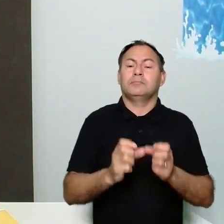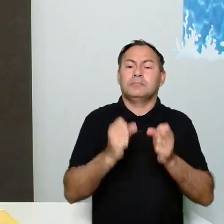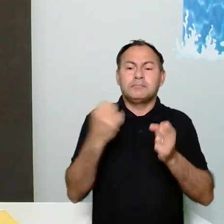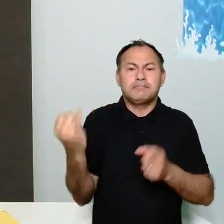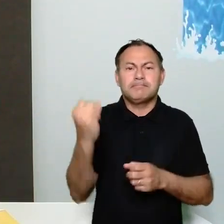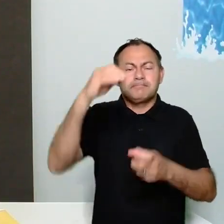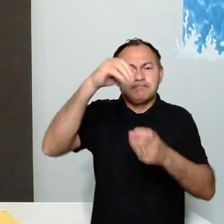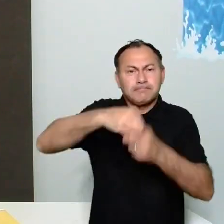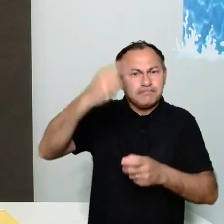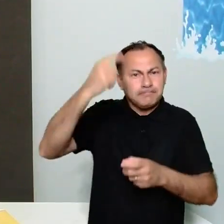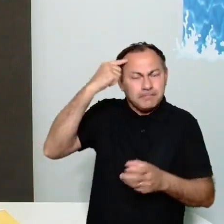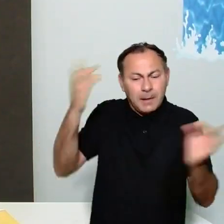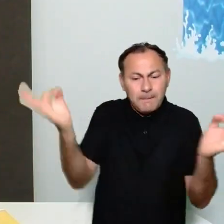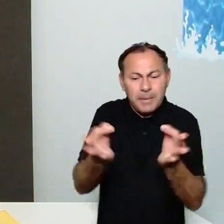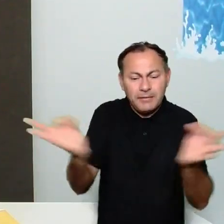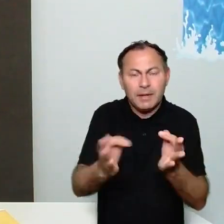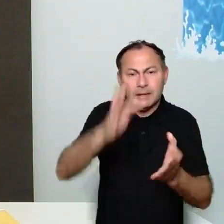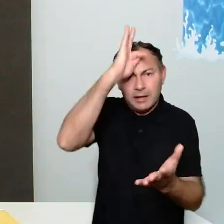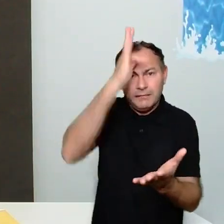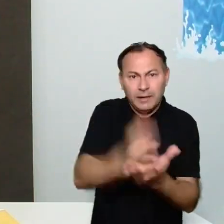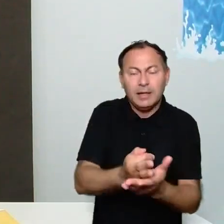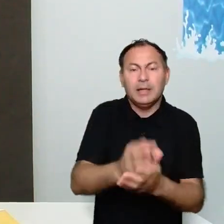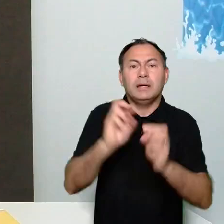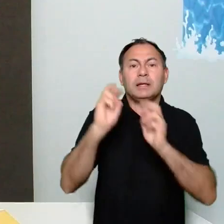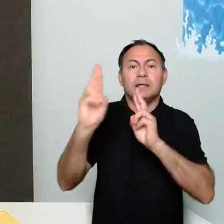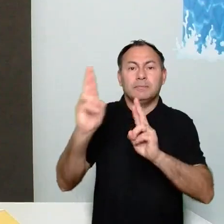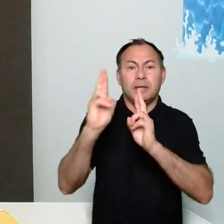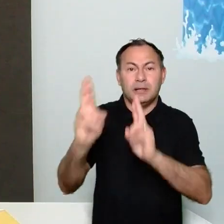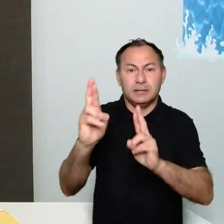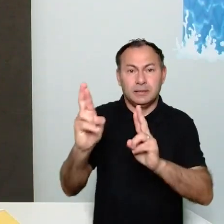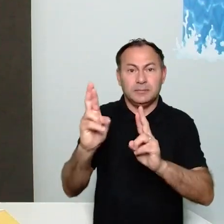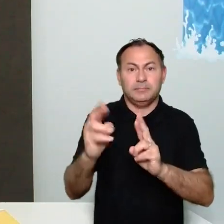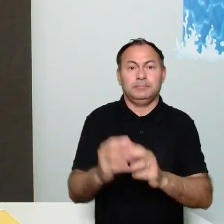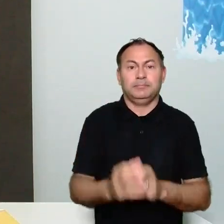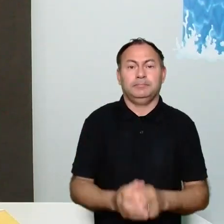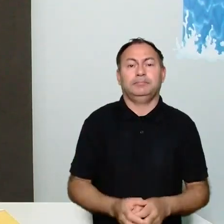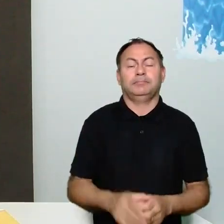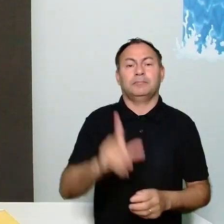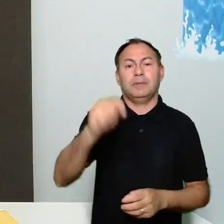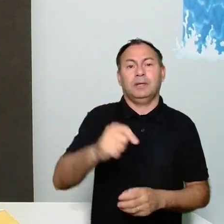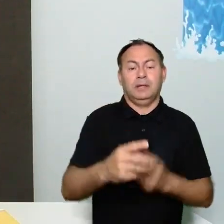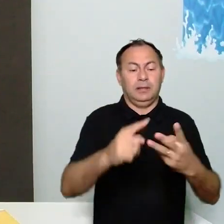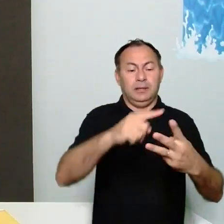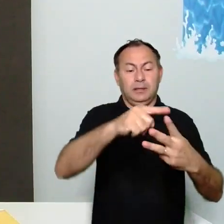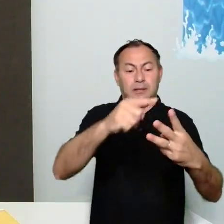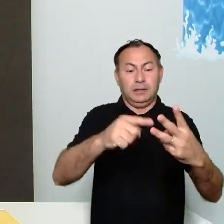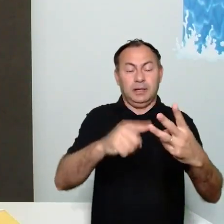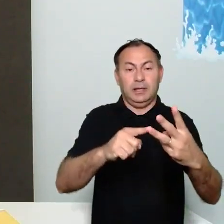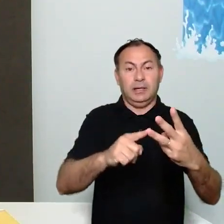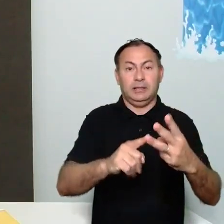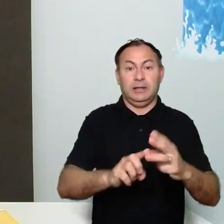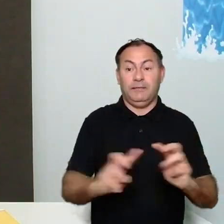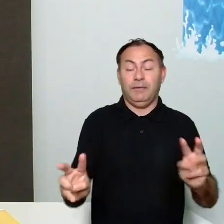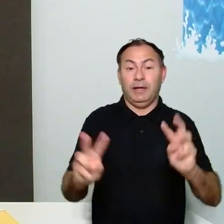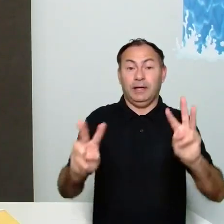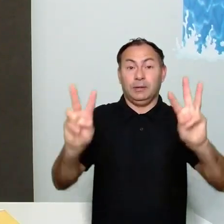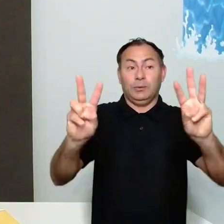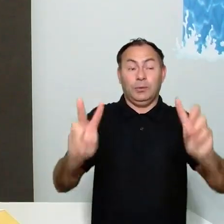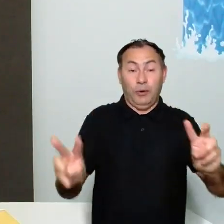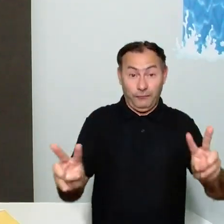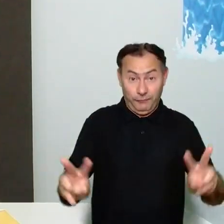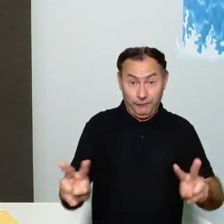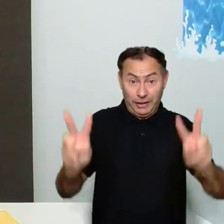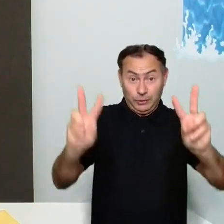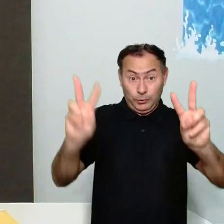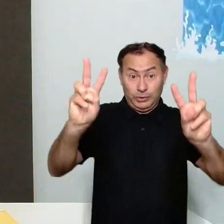insuperávelmente perfeição da fé e da esperança? Essas três virtudes teologais são as